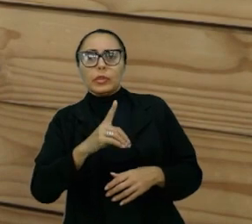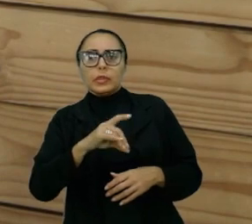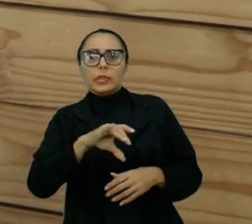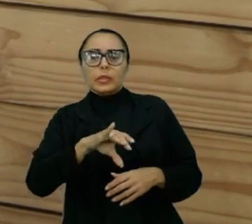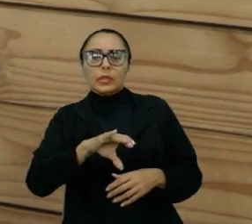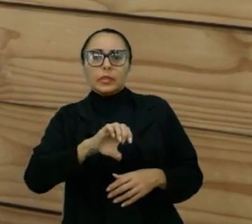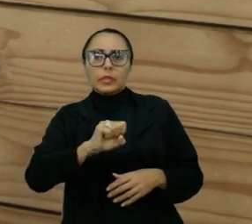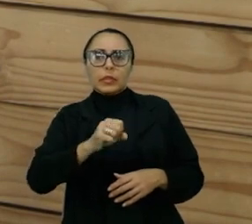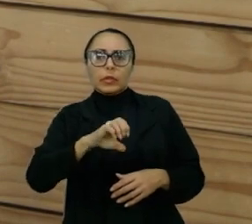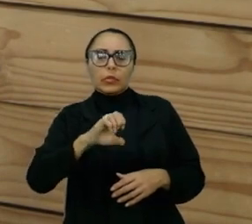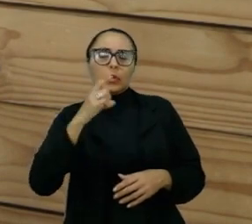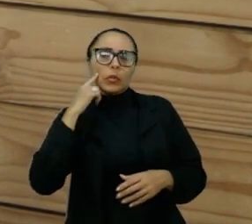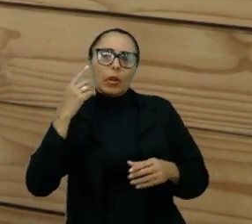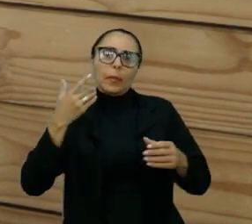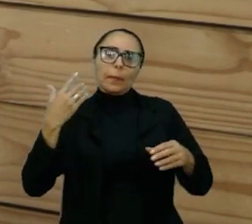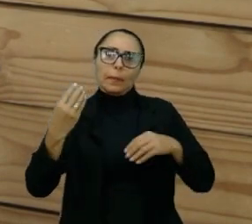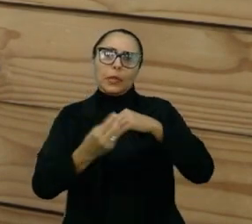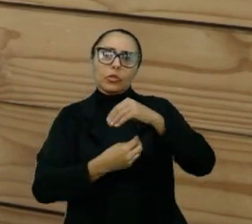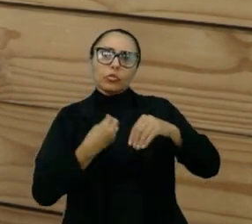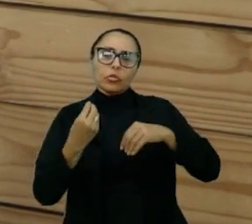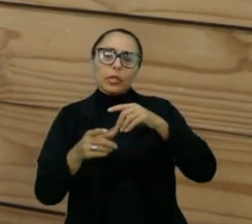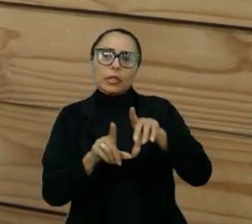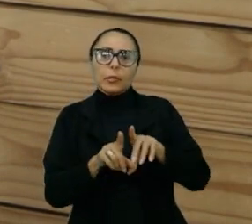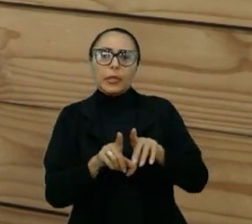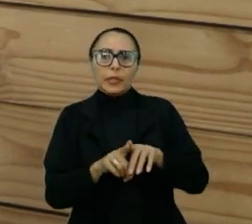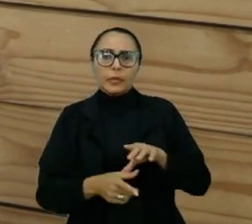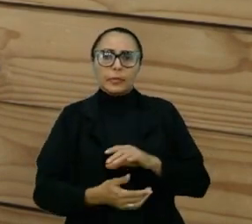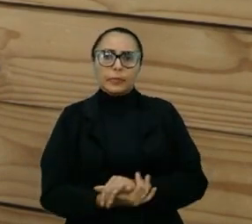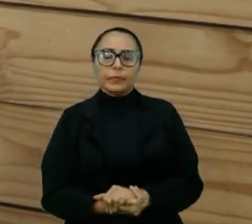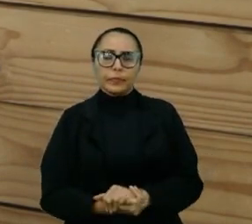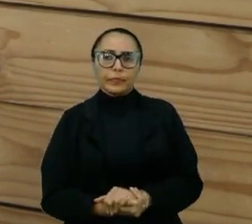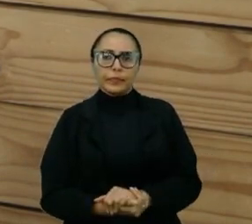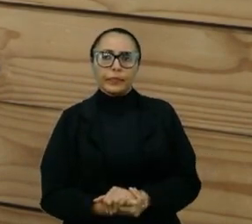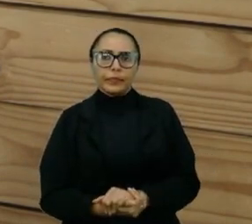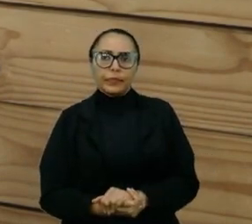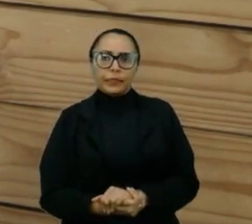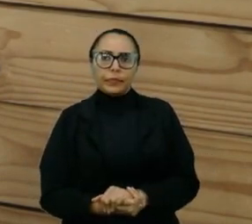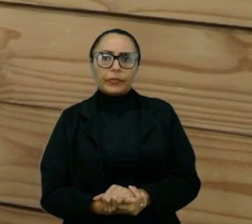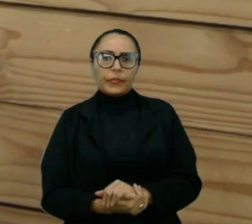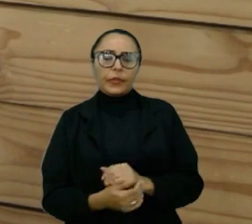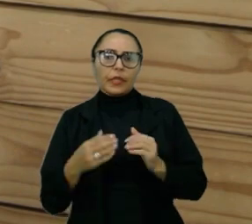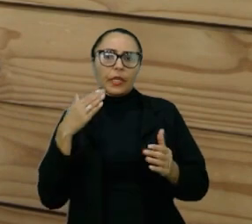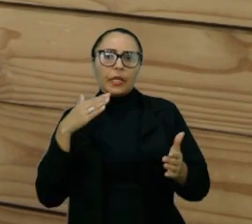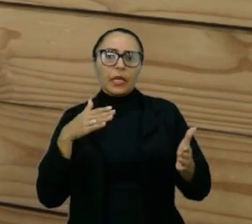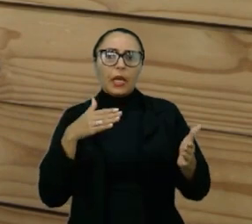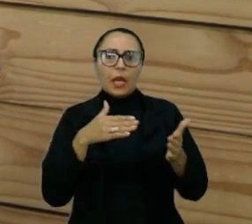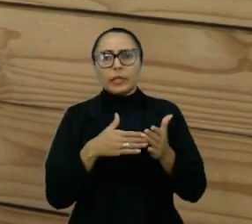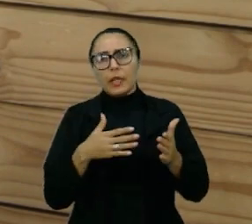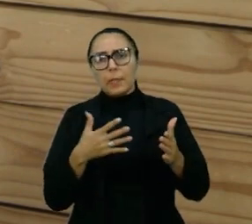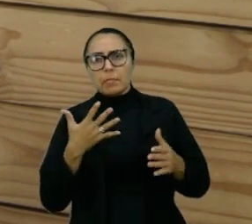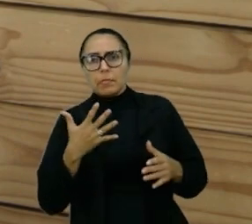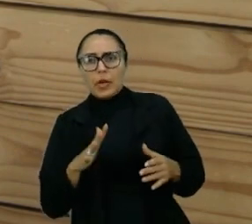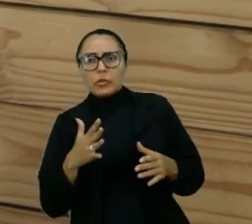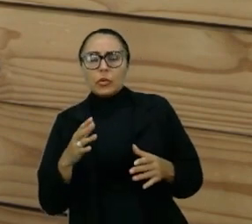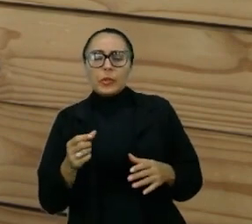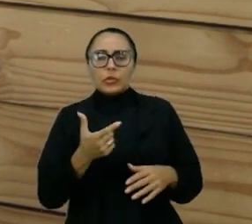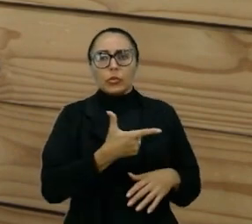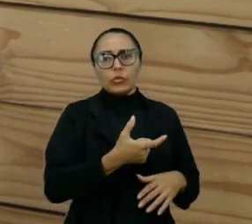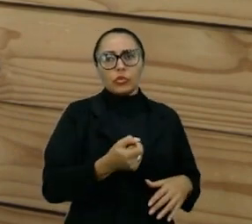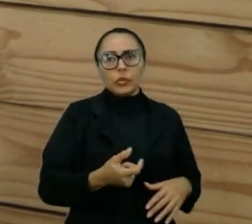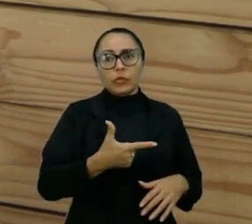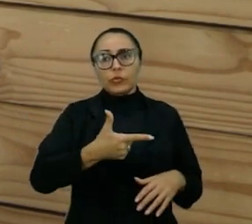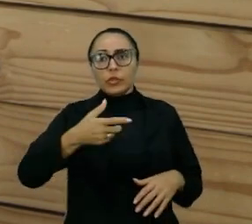uma mistura até 25% até de 20% até o ano de